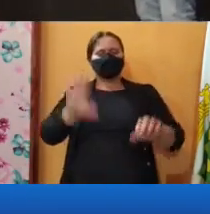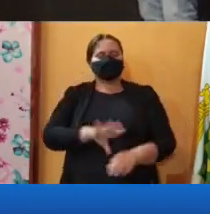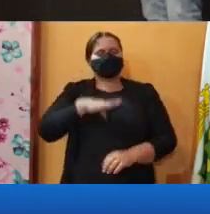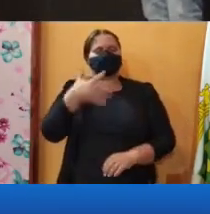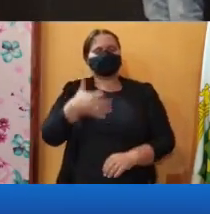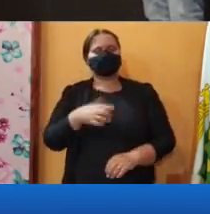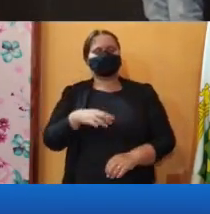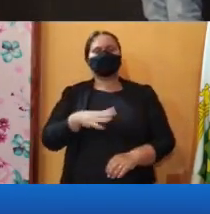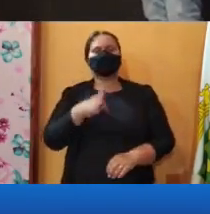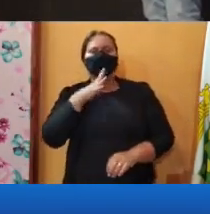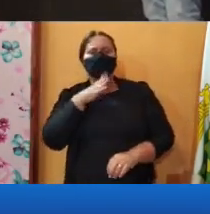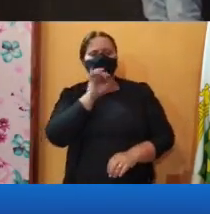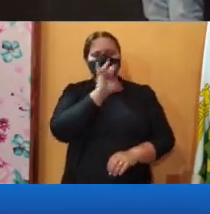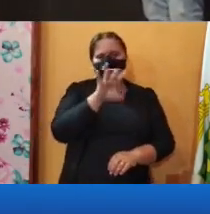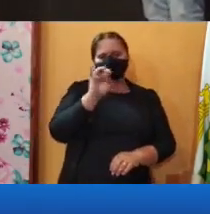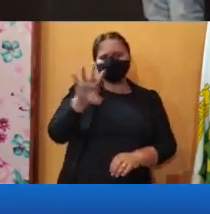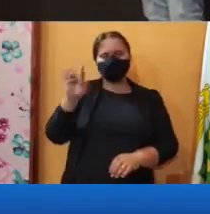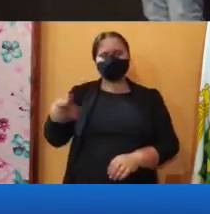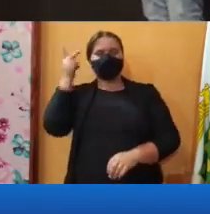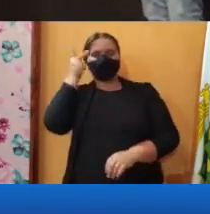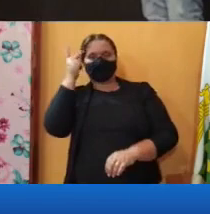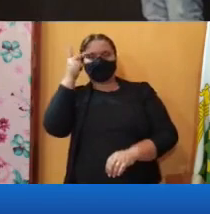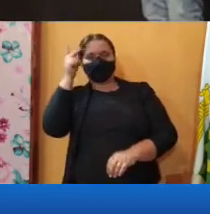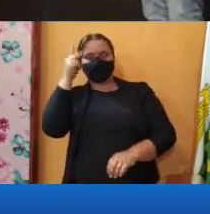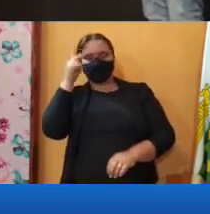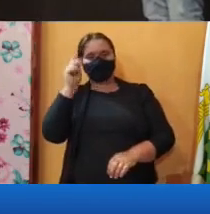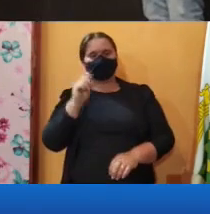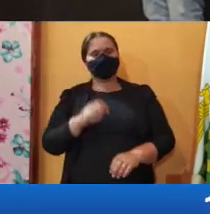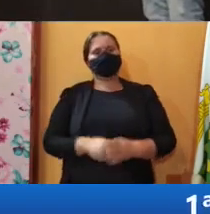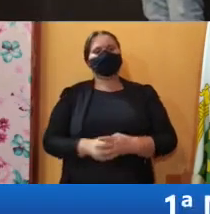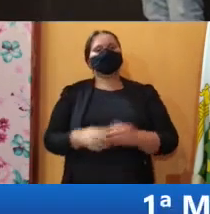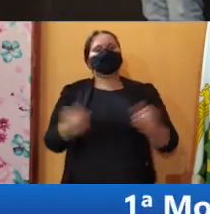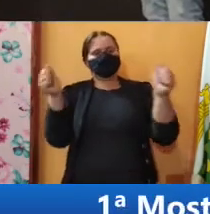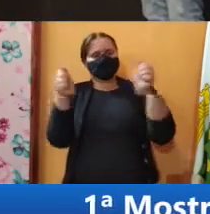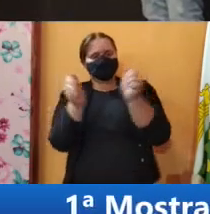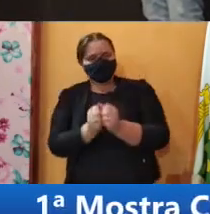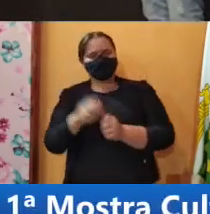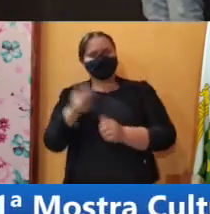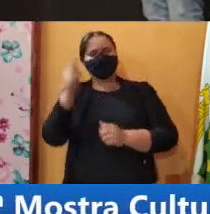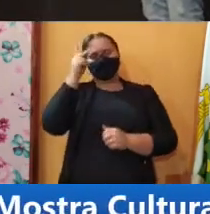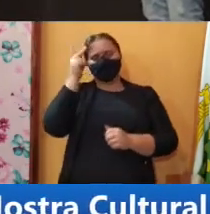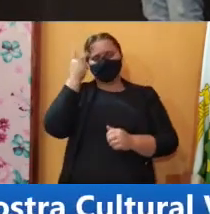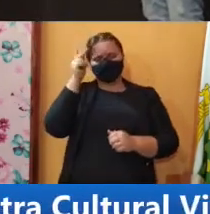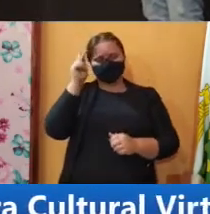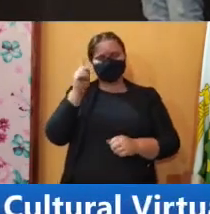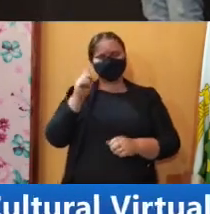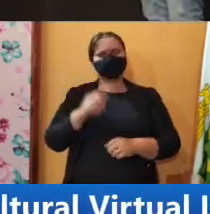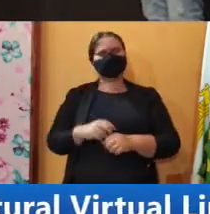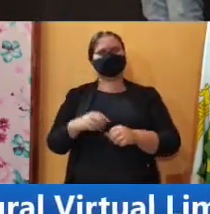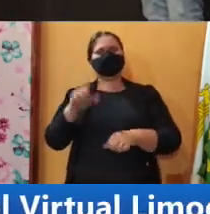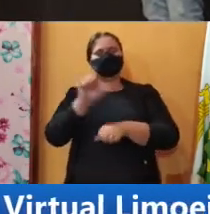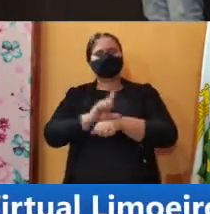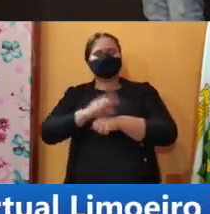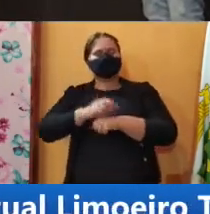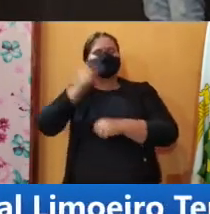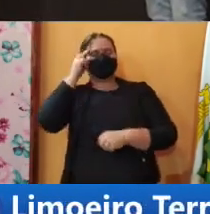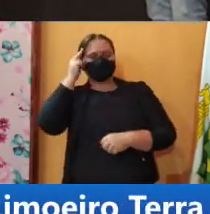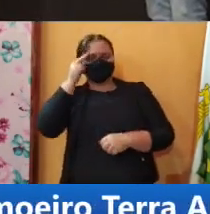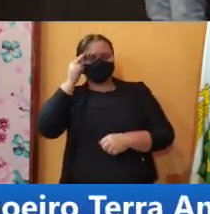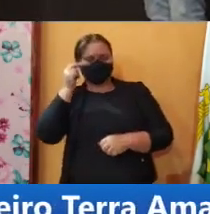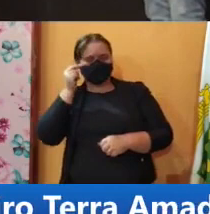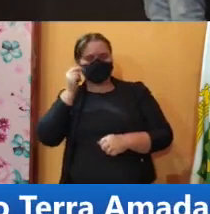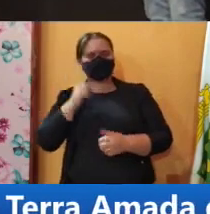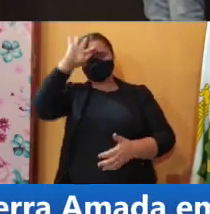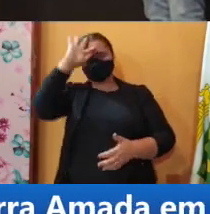conhecer cada um de vocês e a história. A gente continua essa história de Limoeiro escrevendo através dos nossos sonhos e da nossa